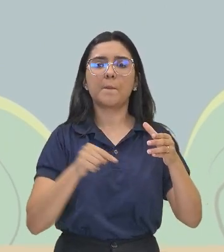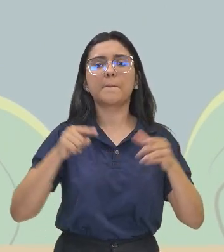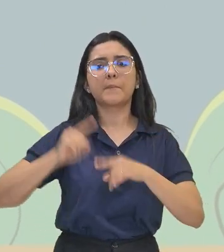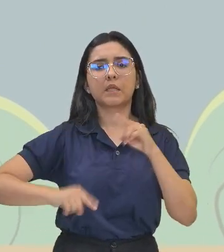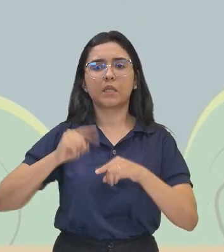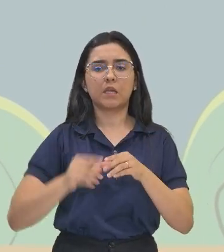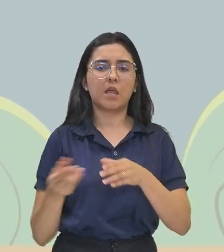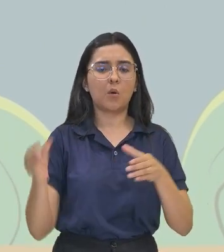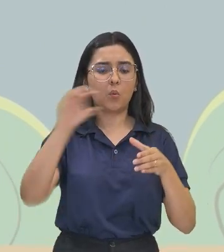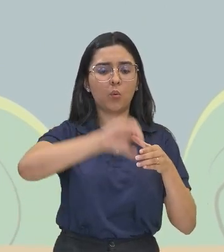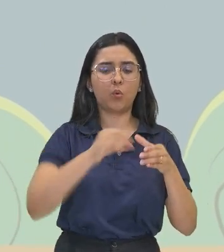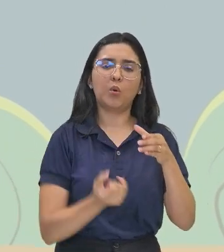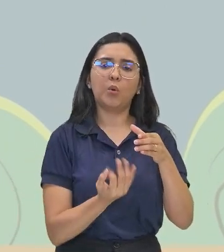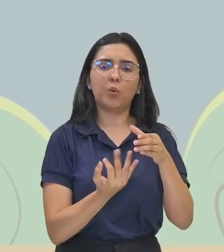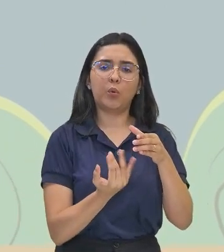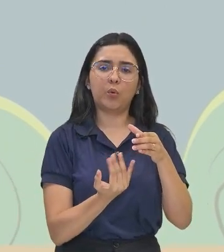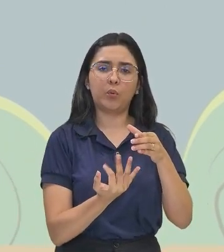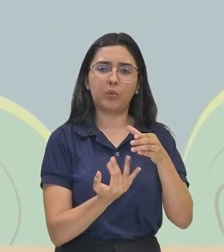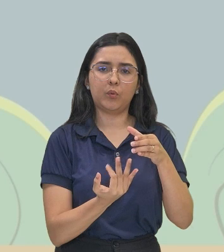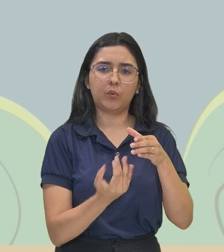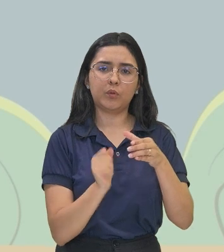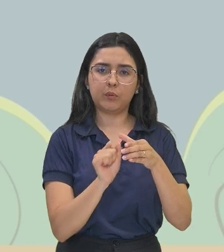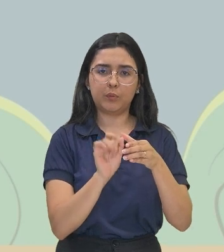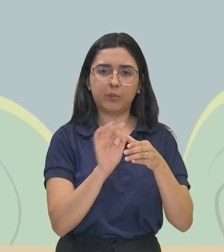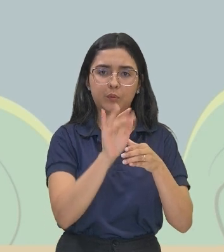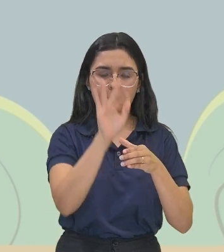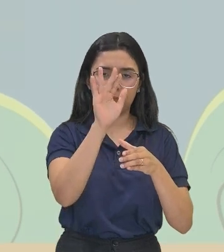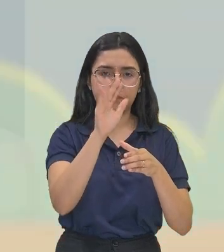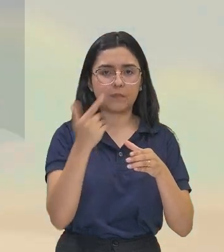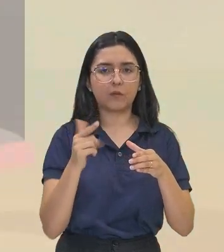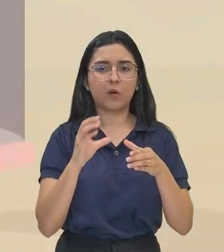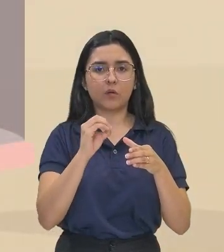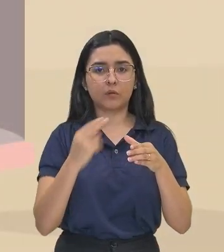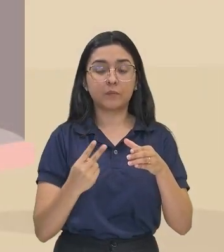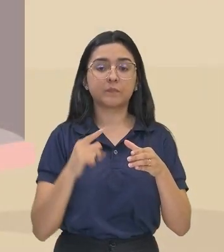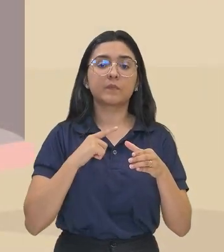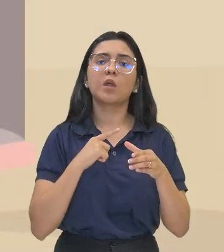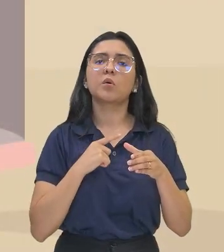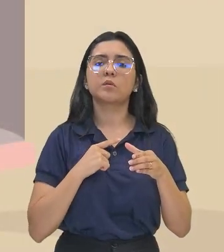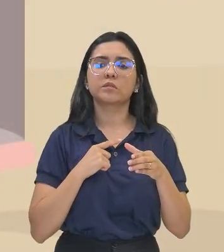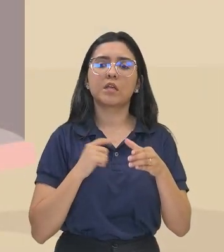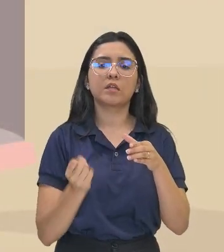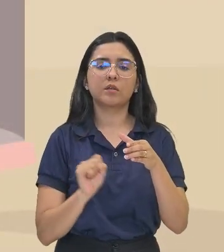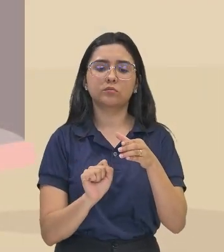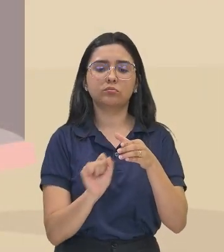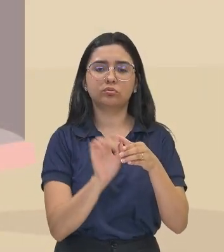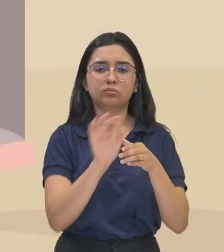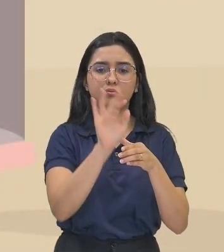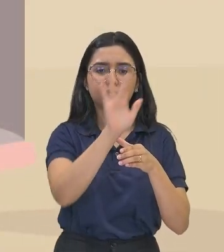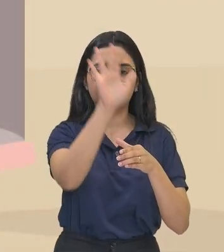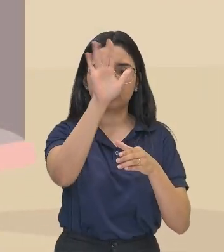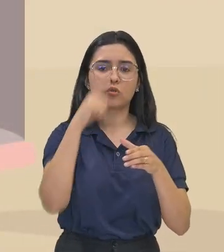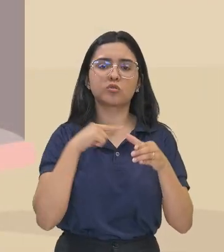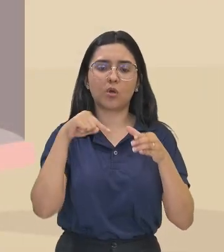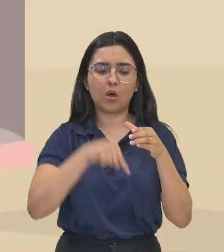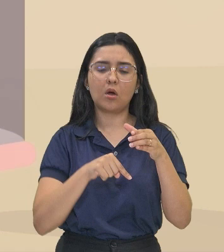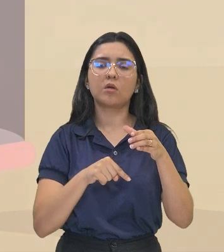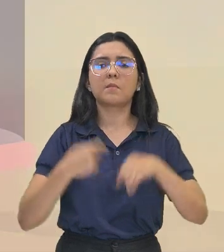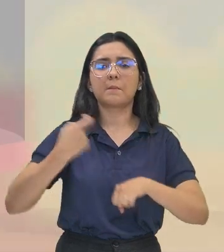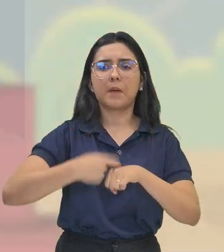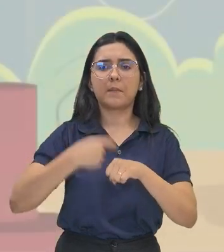em biochar ao aquecê-lo sem a presença de oxigênio. O processo libera gases e deixa apenas o carbono